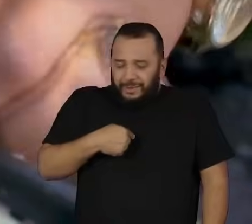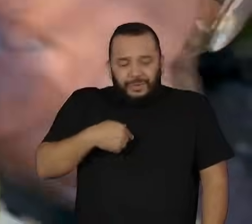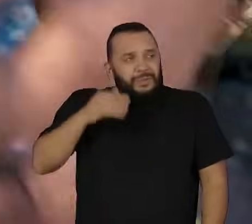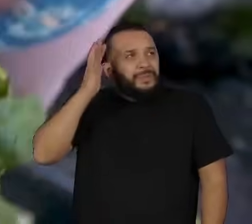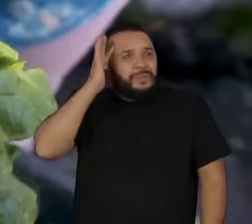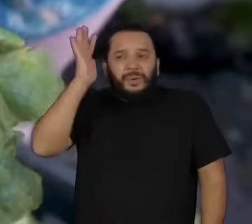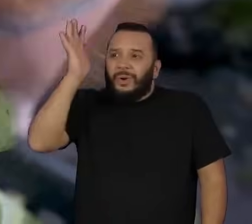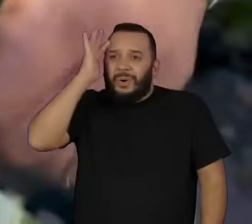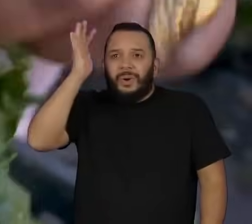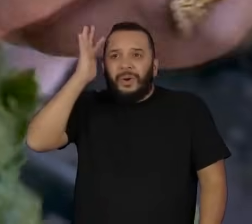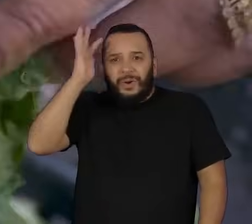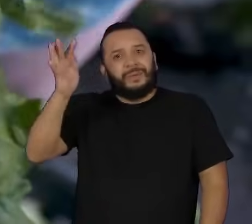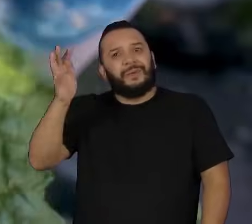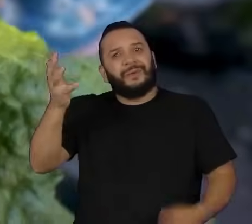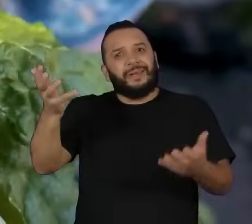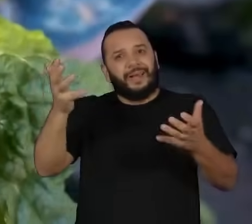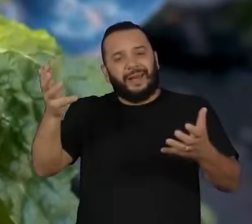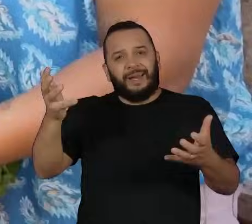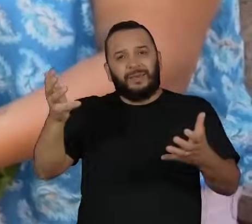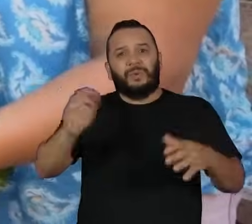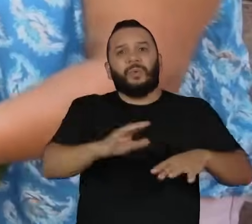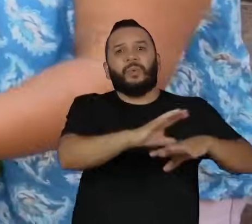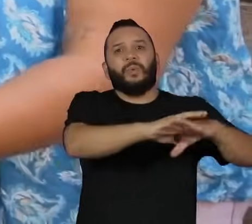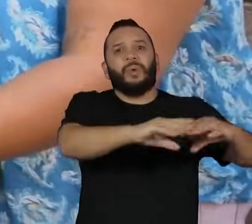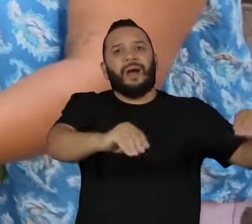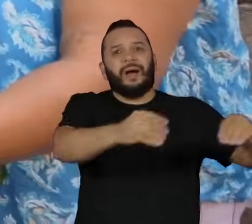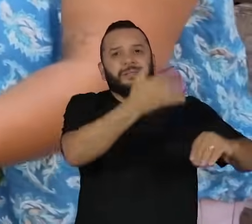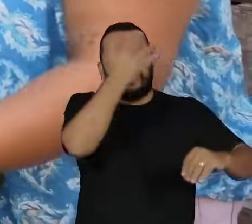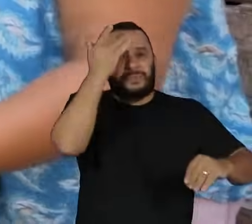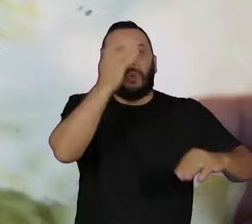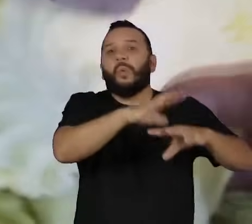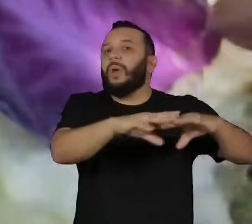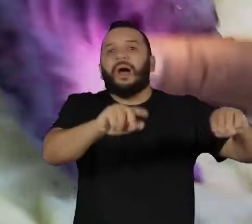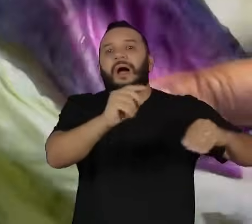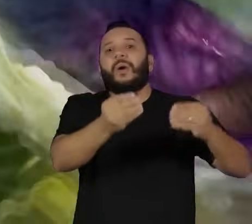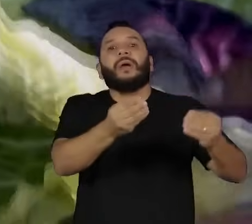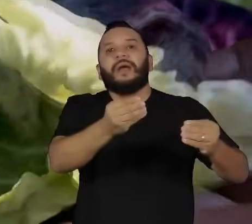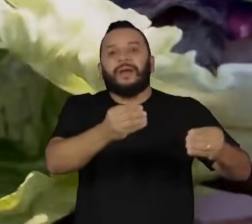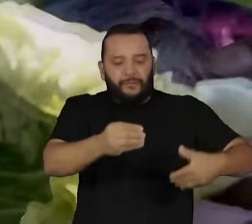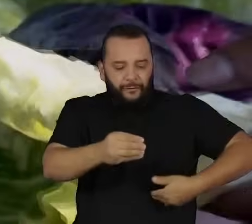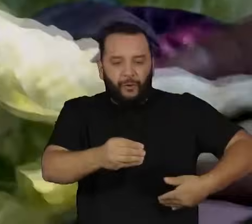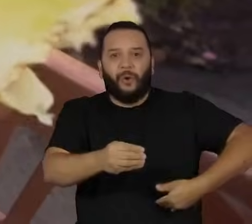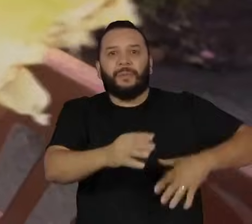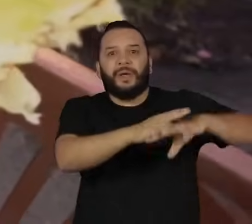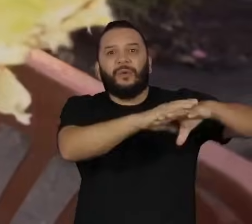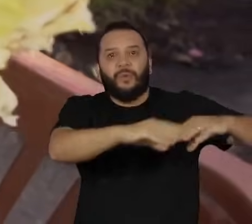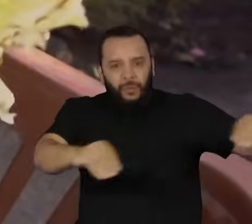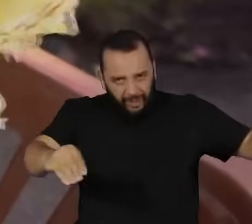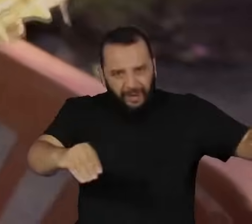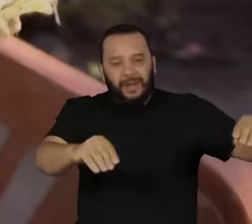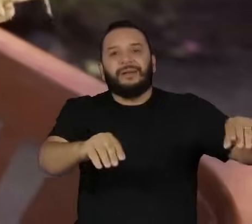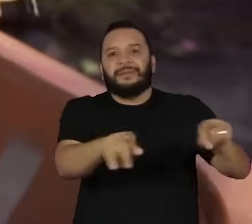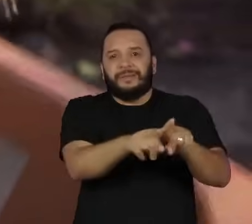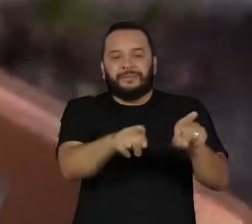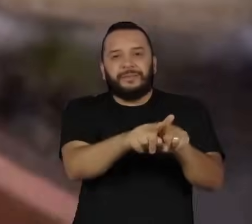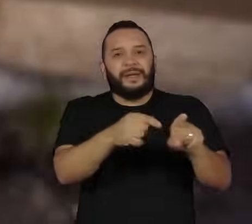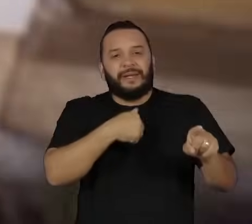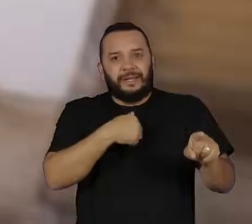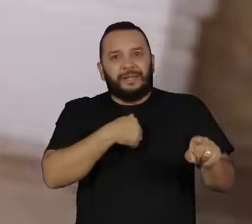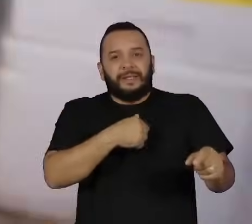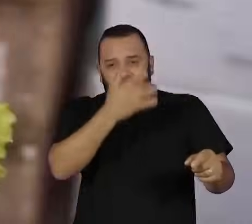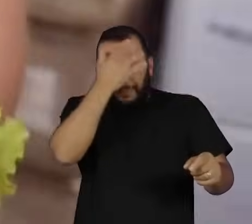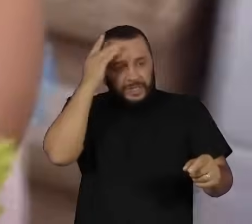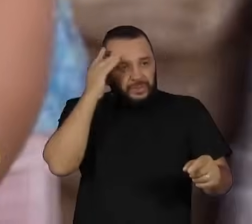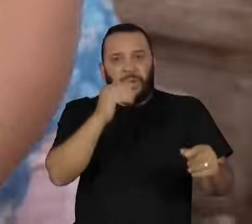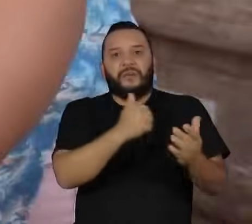tenho é de curar as pessoas através da comida, é tirar as pessoas da fome, tirar as pessoas da farmácia, tirar as pessoas dos péssimos